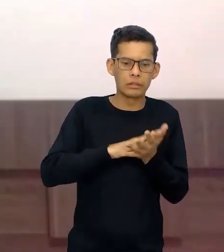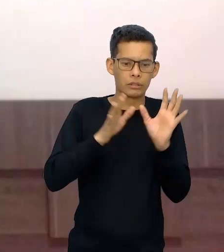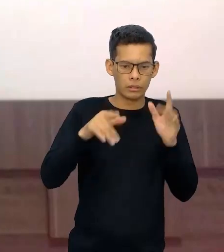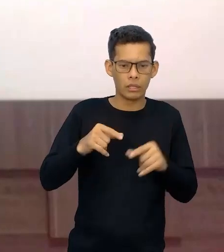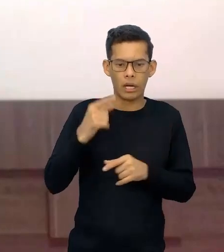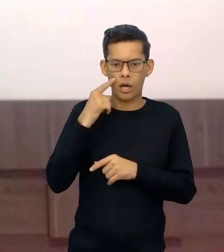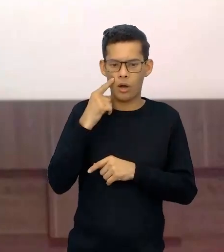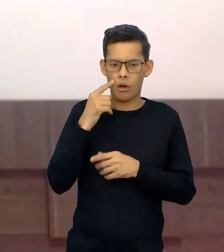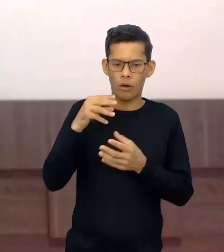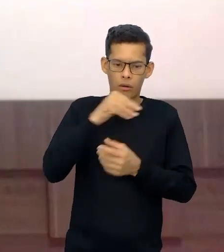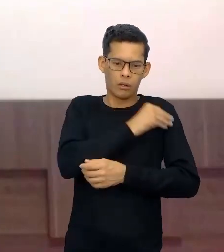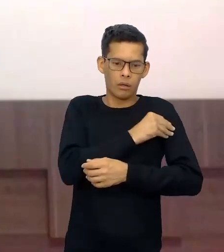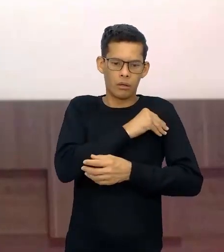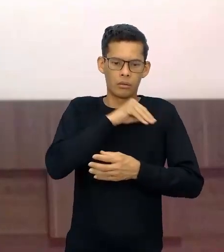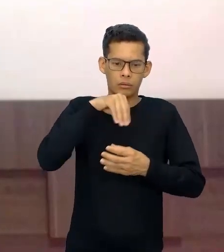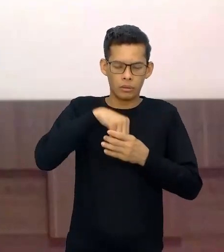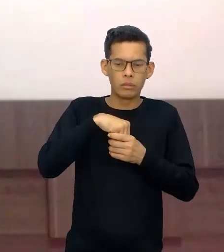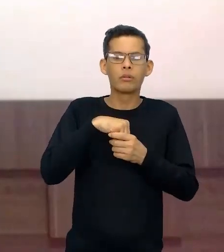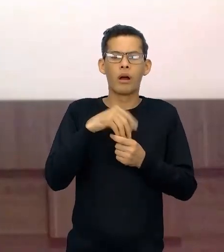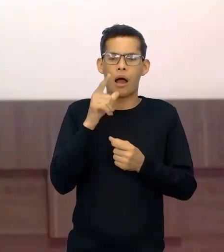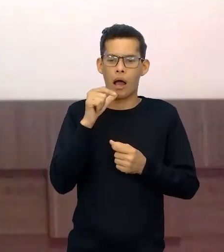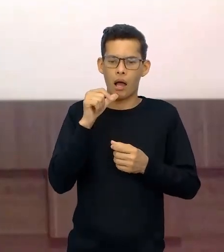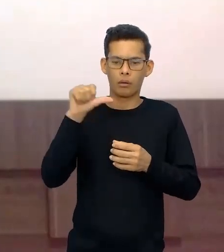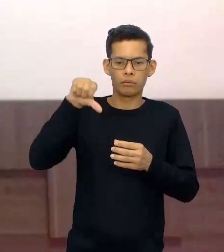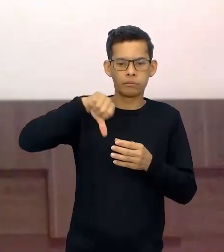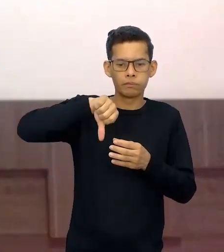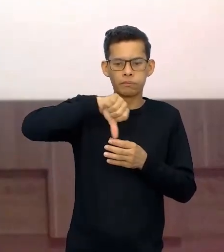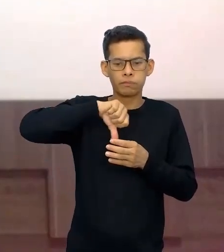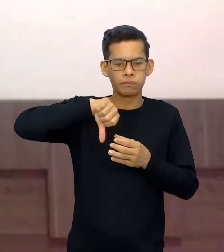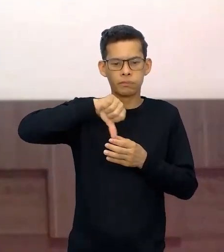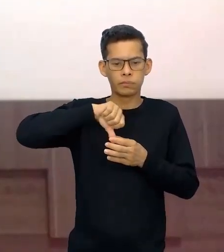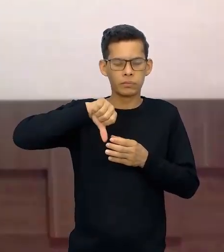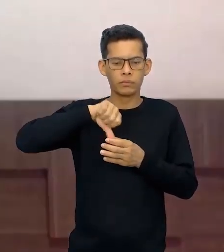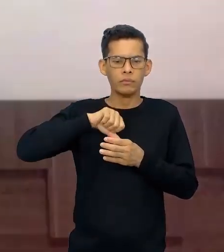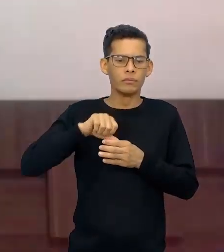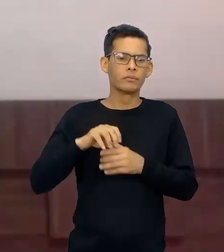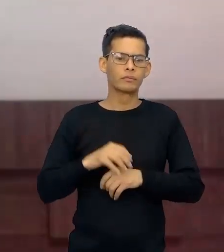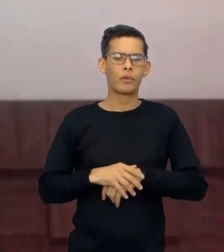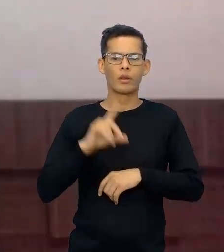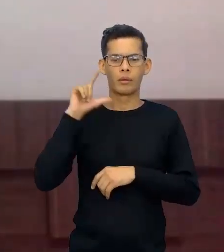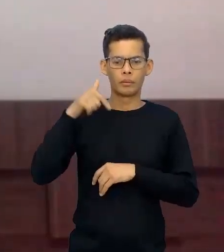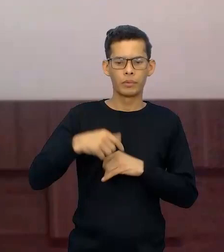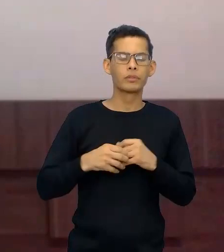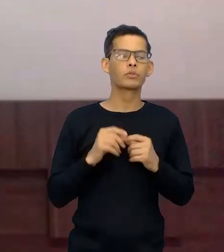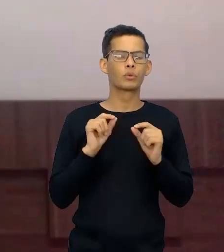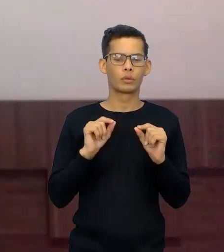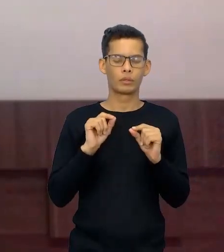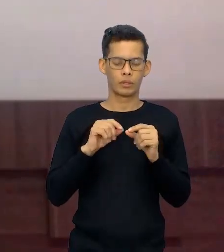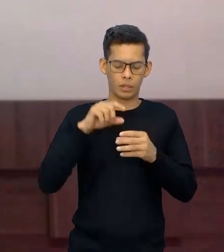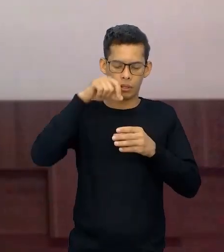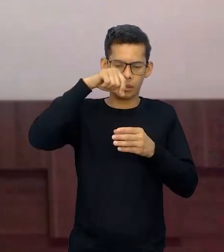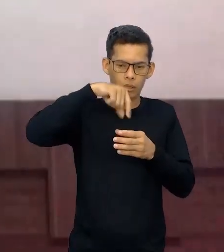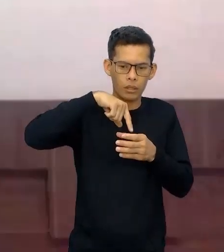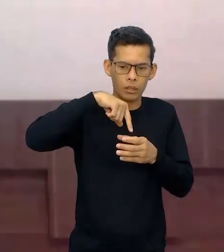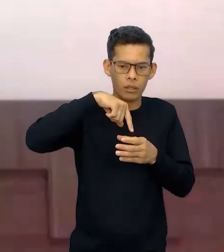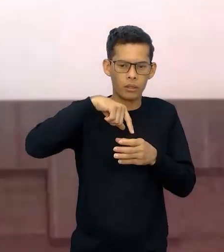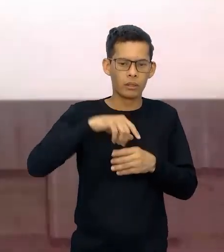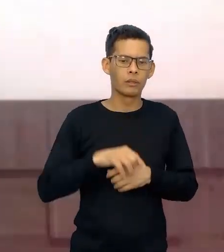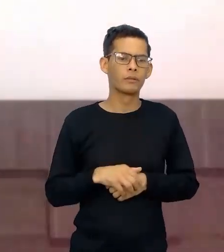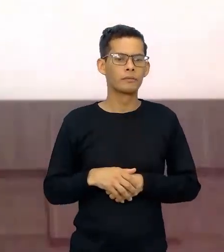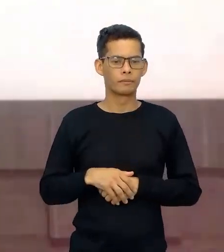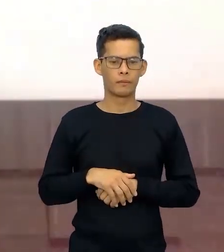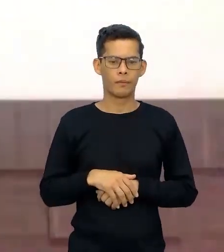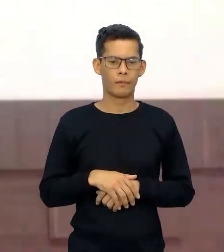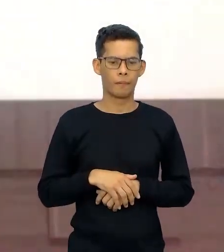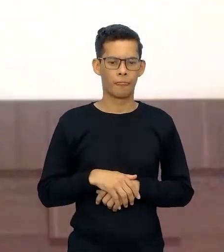né, umedecer ele, né, umedecer um pouquinho para que depois eu possa acomodar as sementes, e antes de colocar as